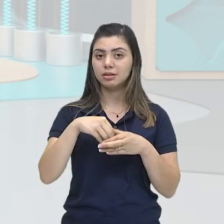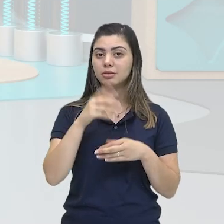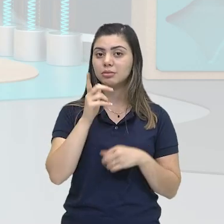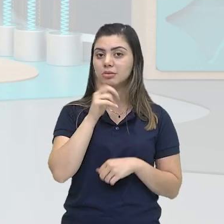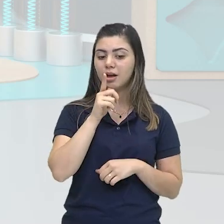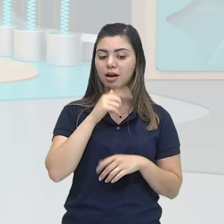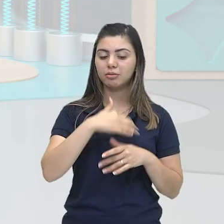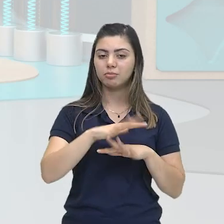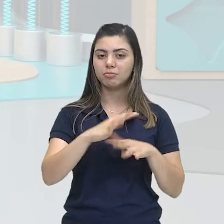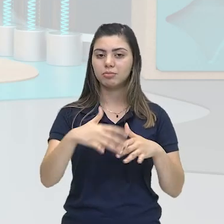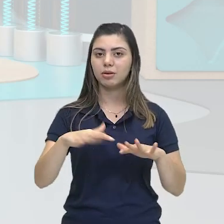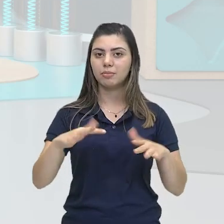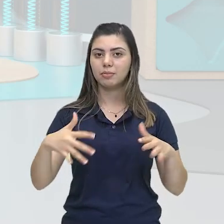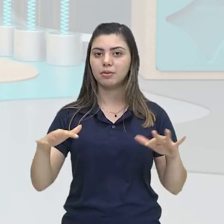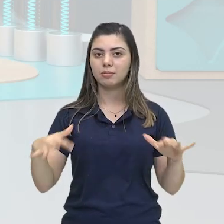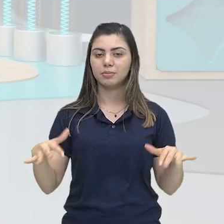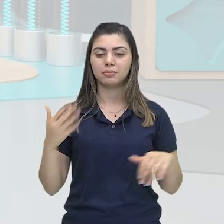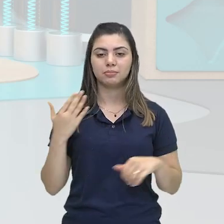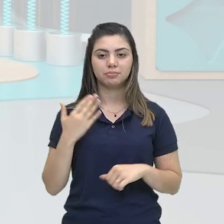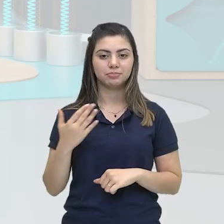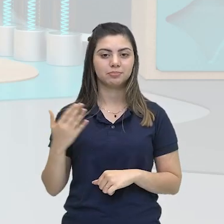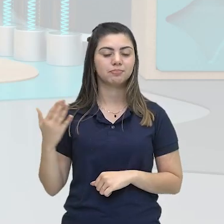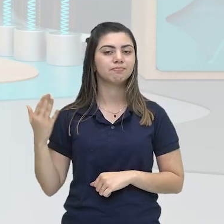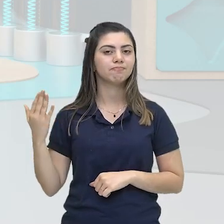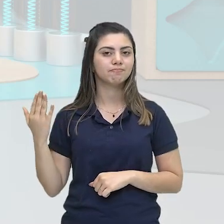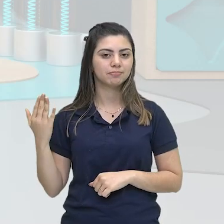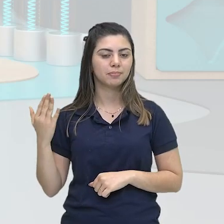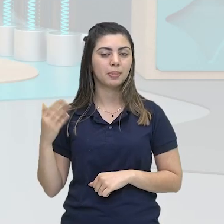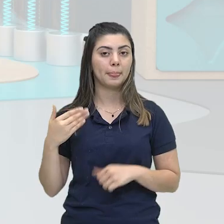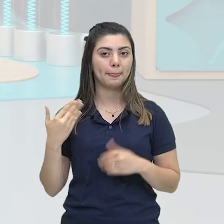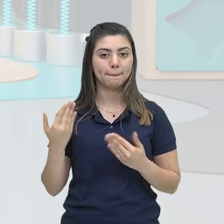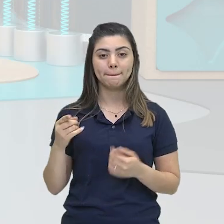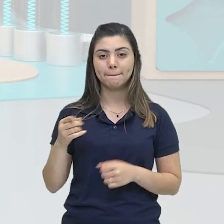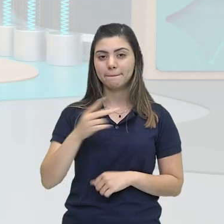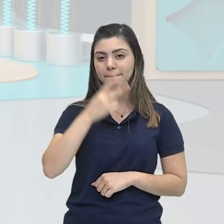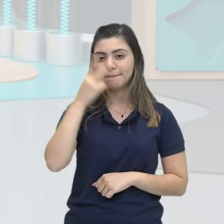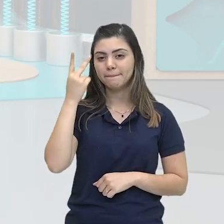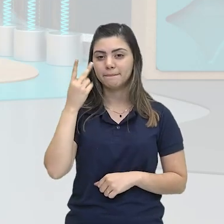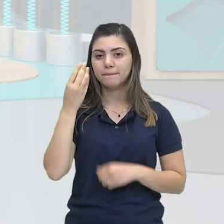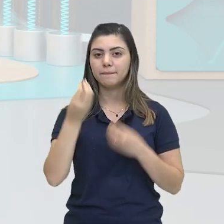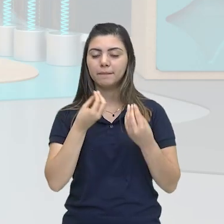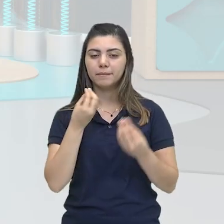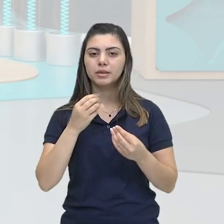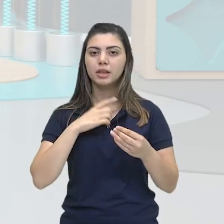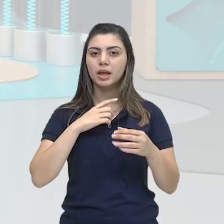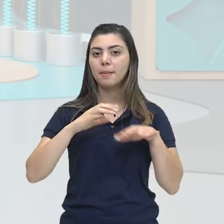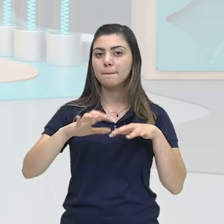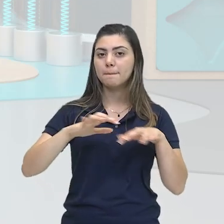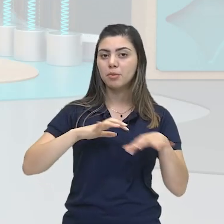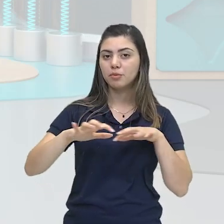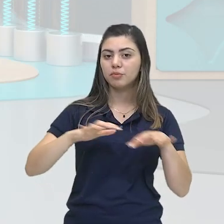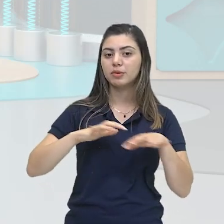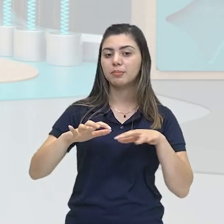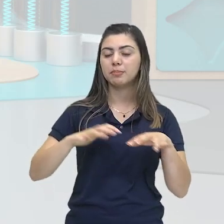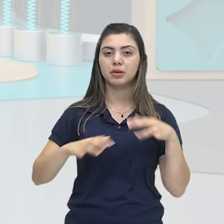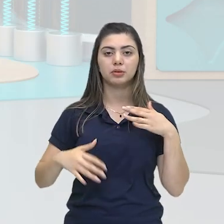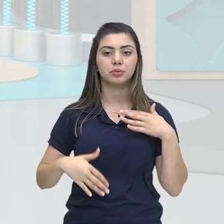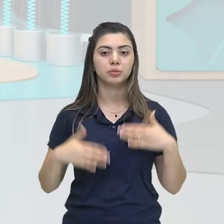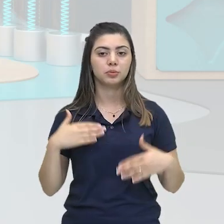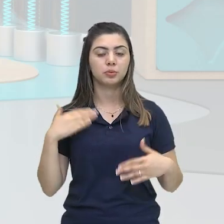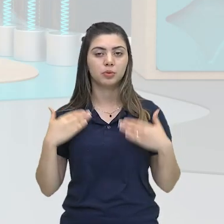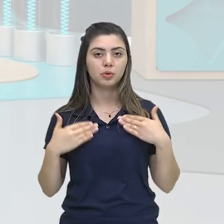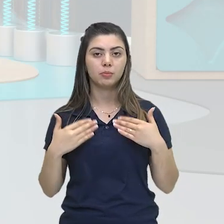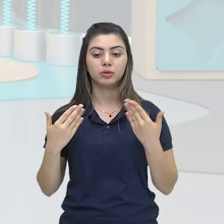meio líquido, que é dentro de uma piscina, onde os praticantes eles vão fazer movimentos, né, conforme